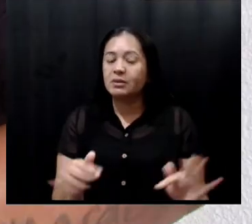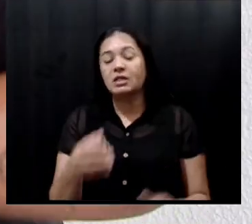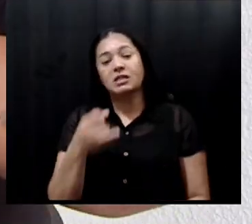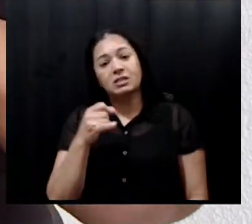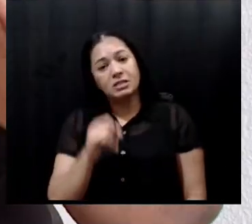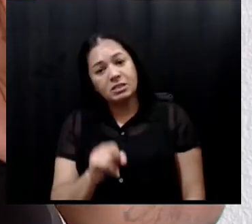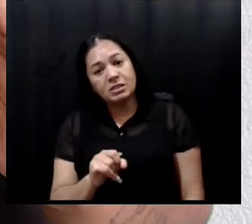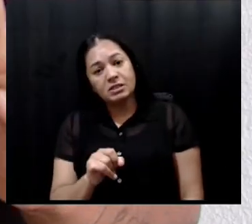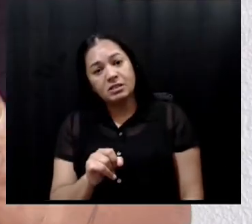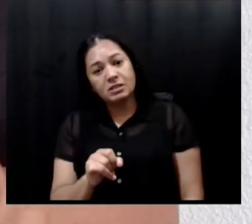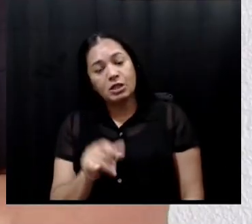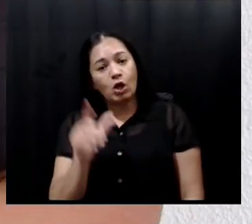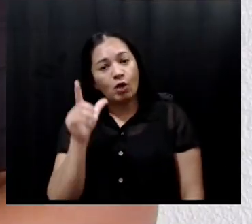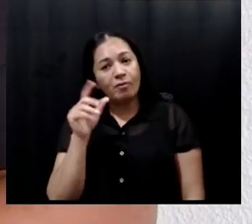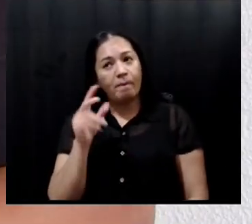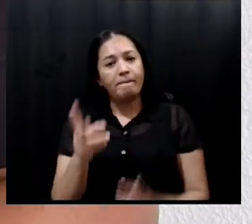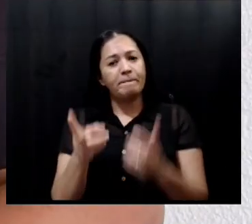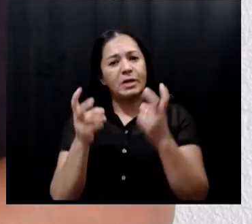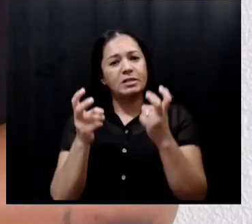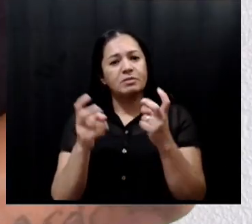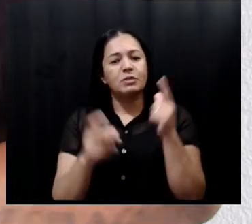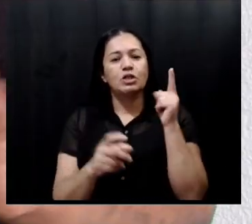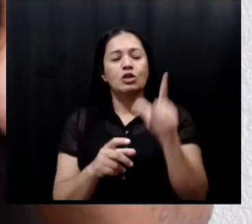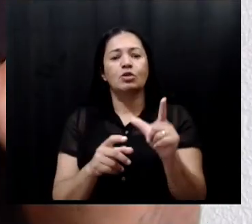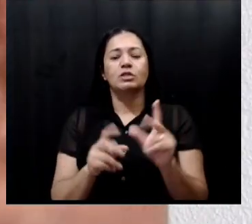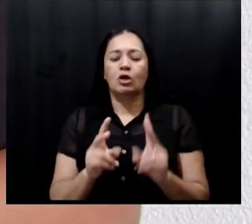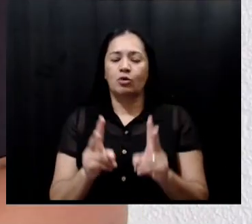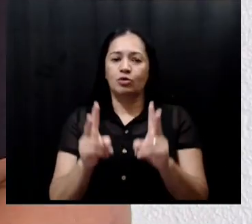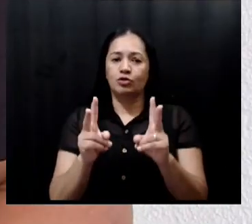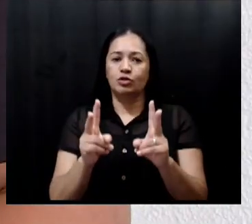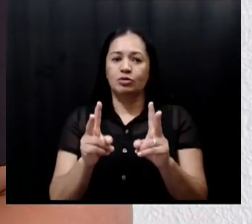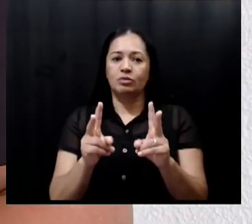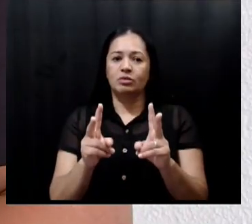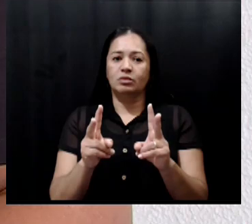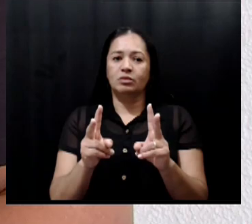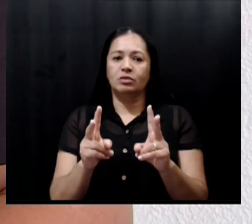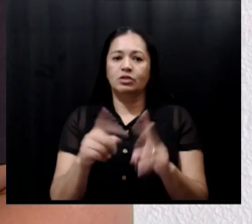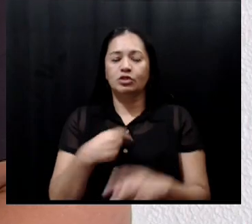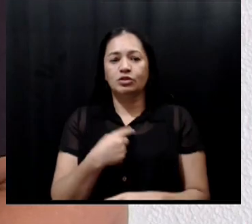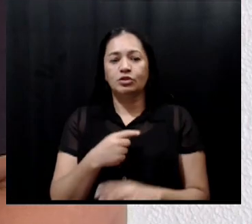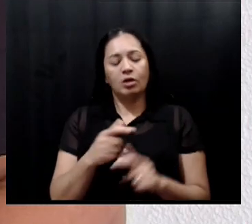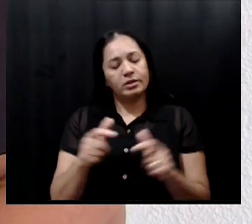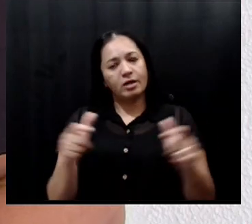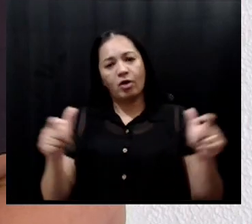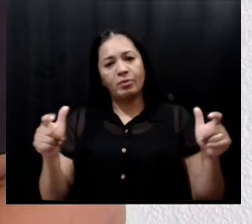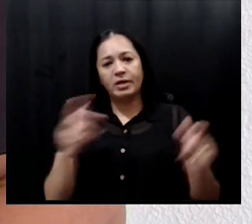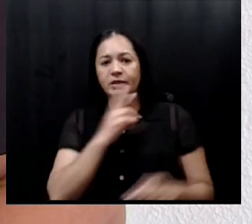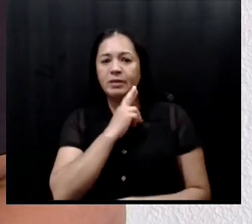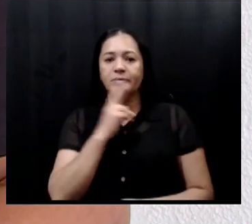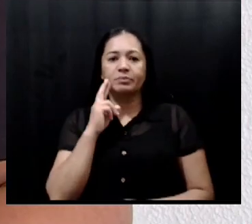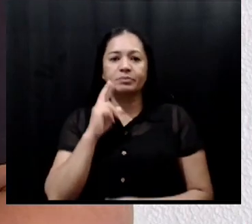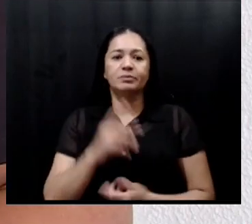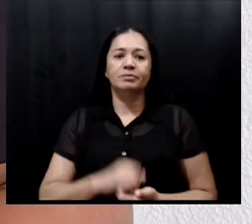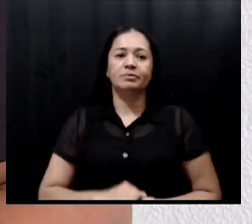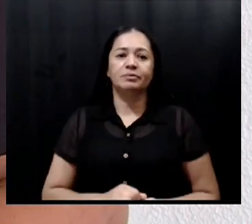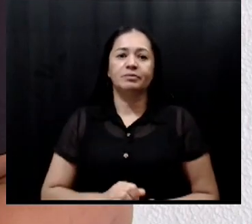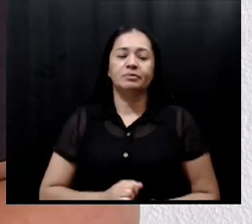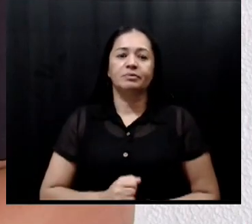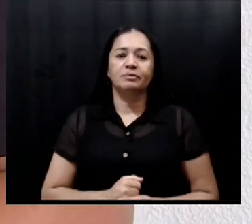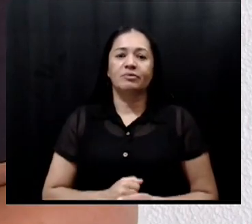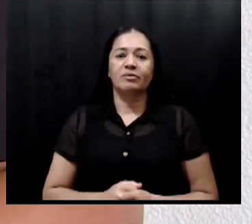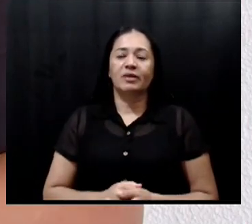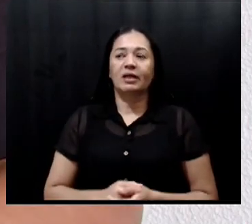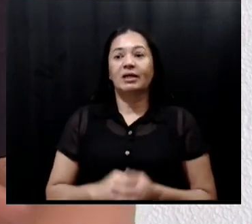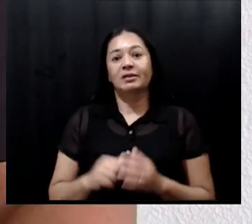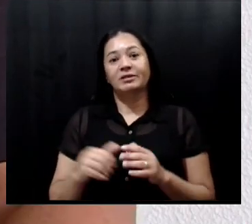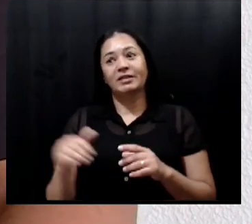consegue manter um negócio, a gente expande para um restaurante, entendeu? Então ainda está nos planos. Está nos planos, tanto que a